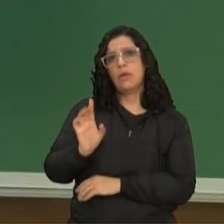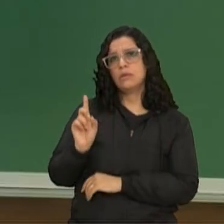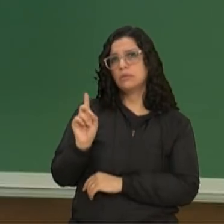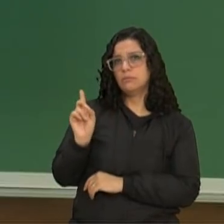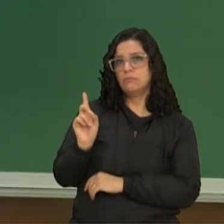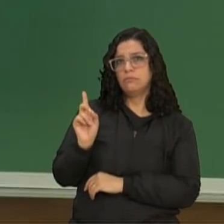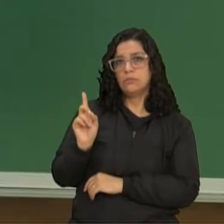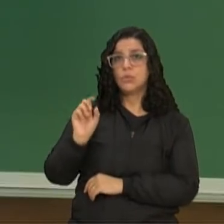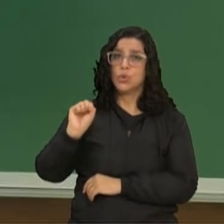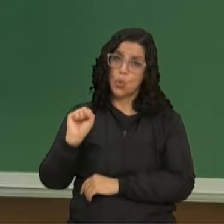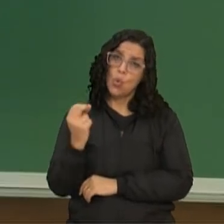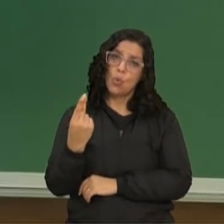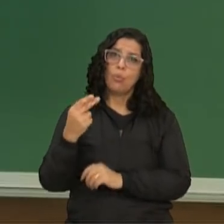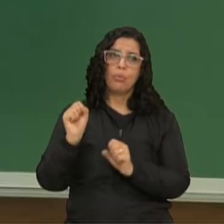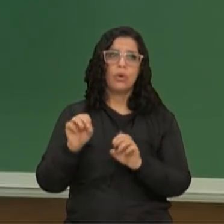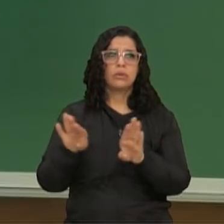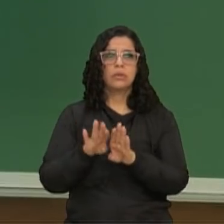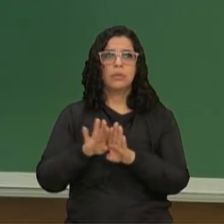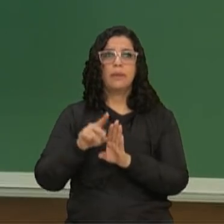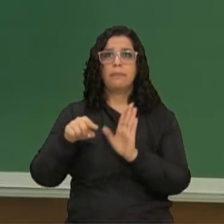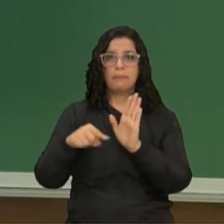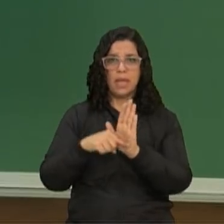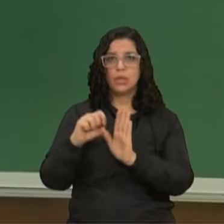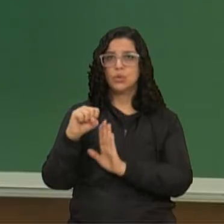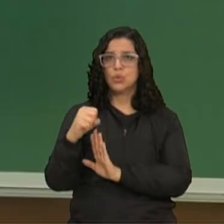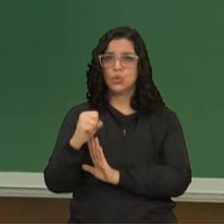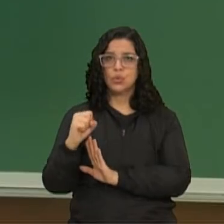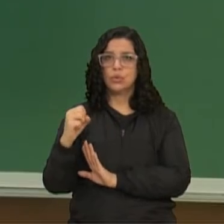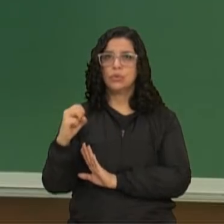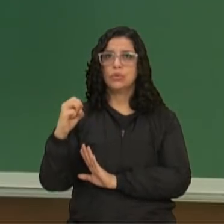tanto dessa maneira, como menos 8